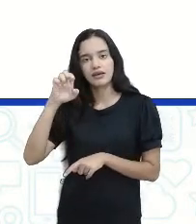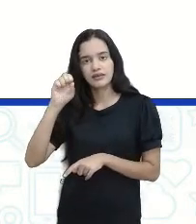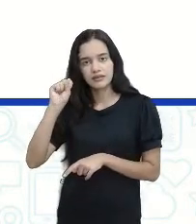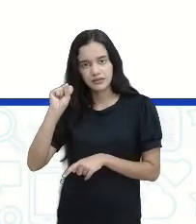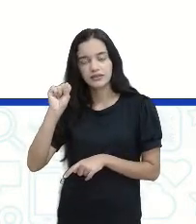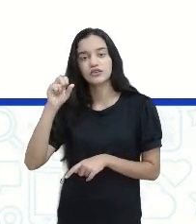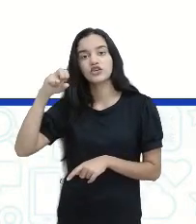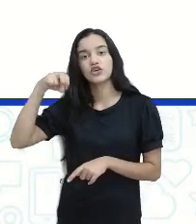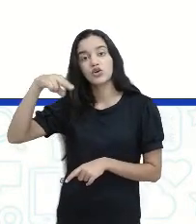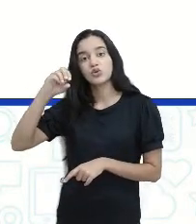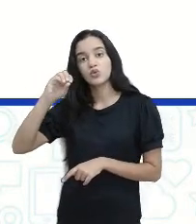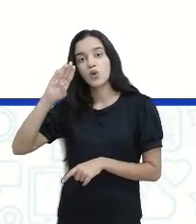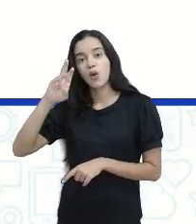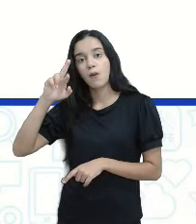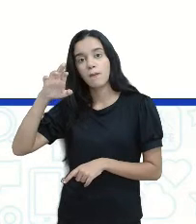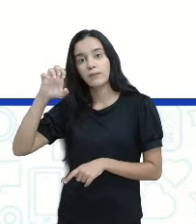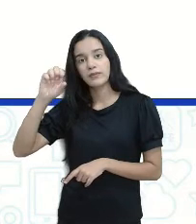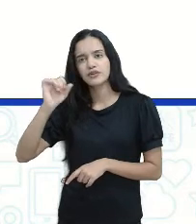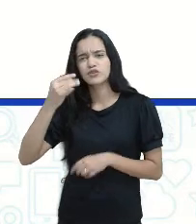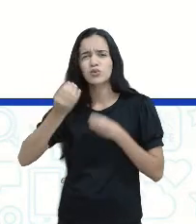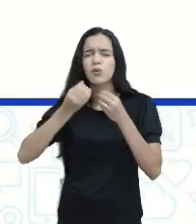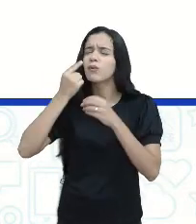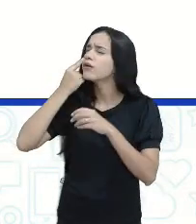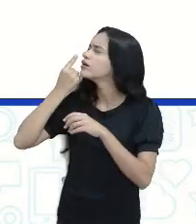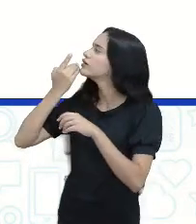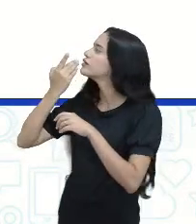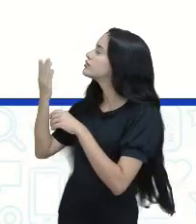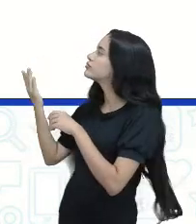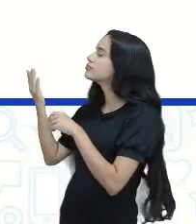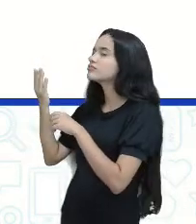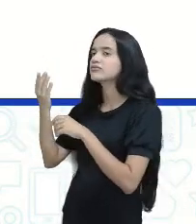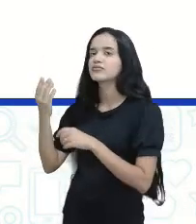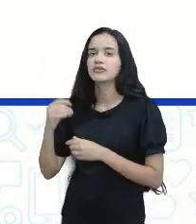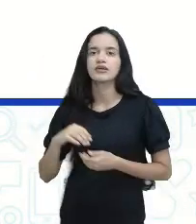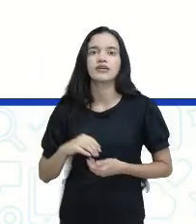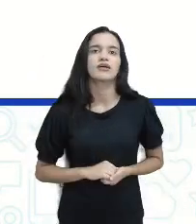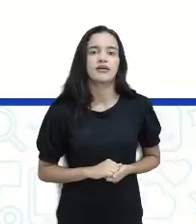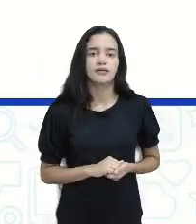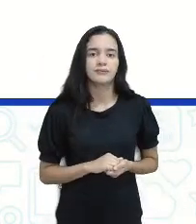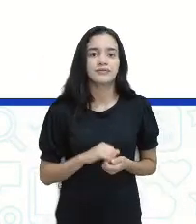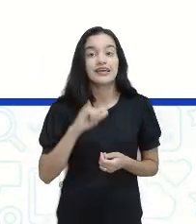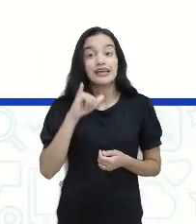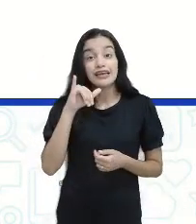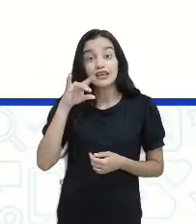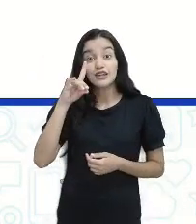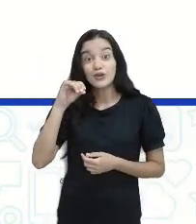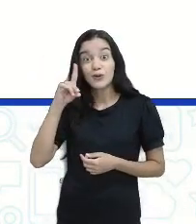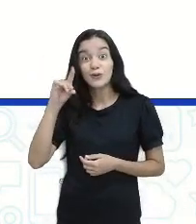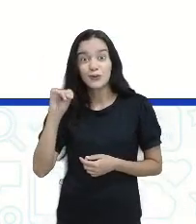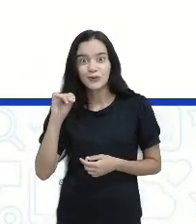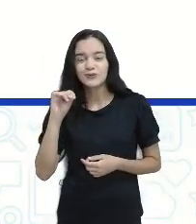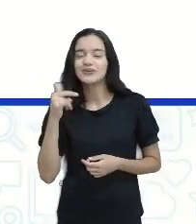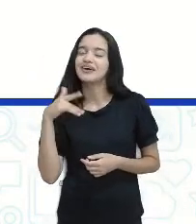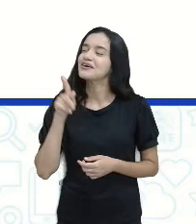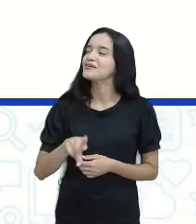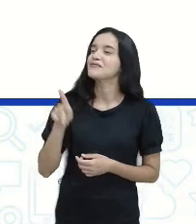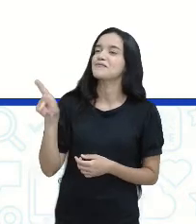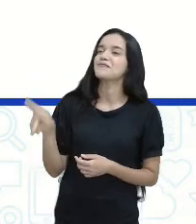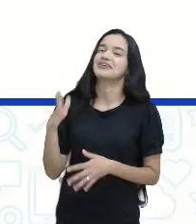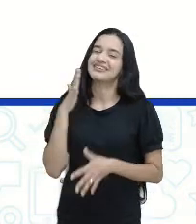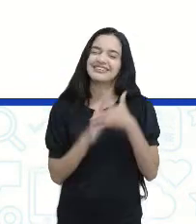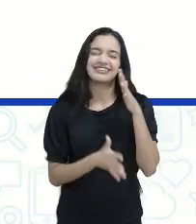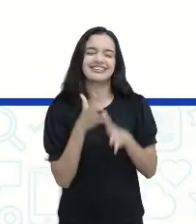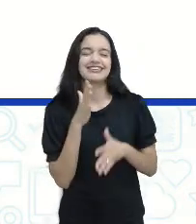né? E como é que é esse I aí? É iodo. Olha aí a professora